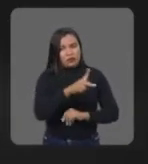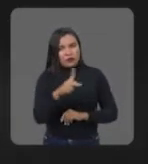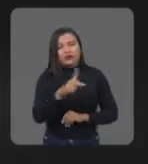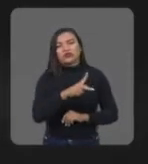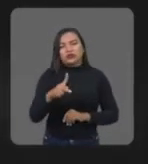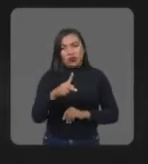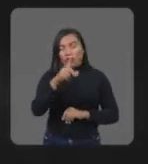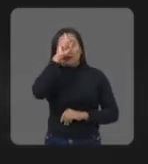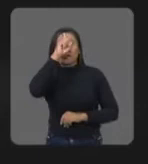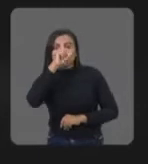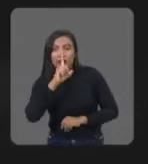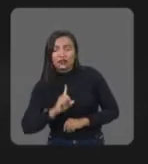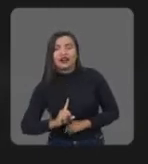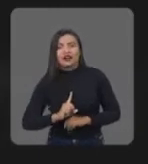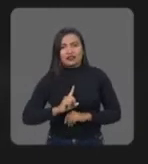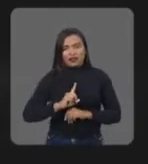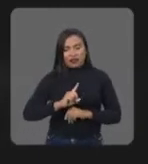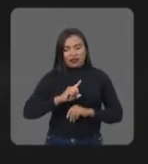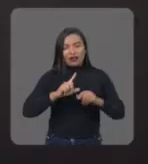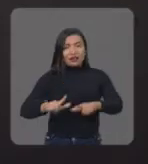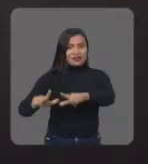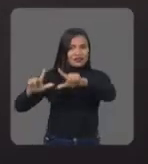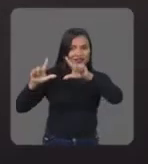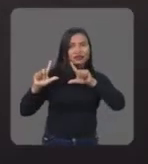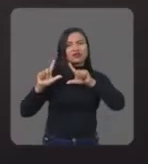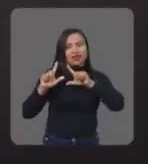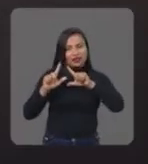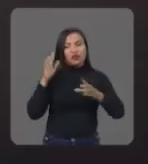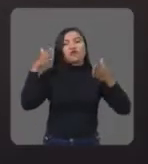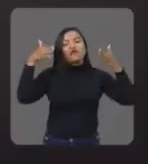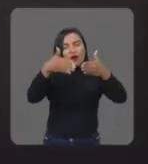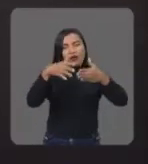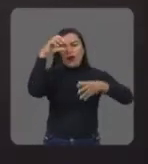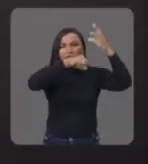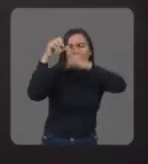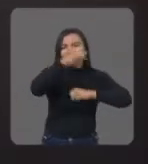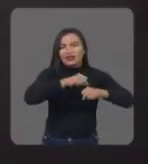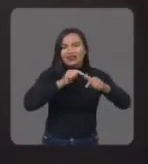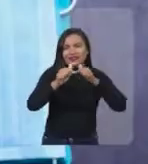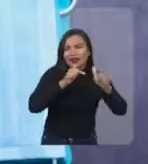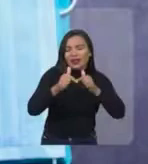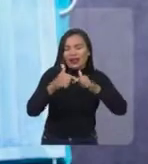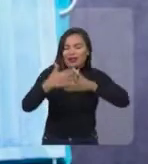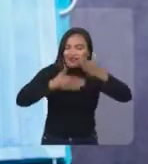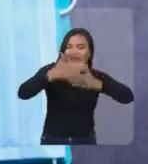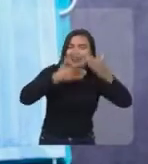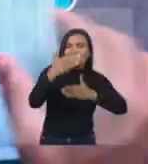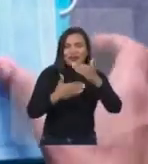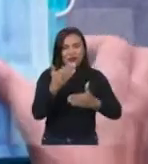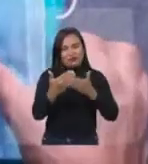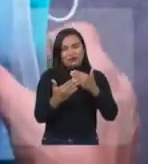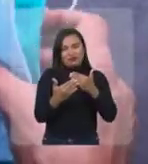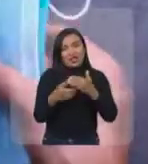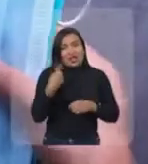certificação, com foco na nova realidade que é aprender, trabalhar e evoluir. Mesmo que não